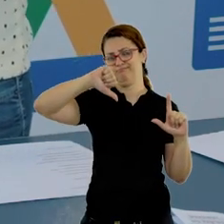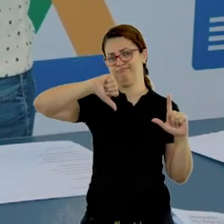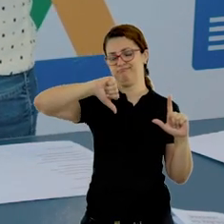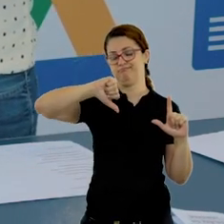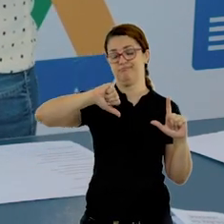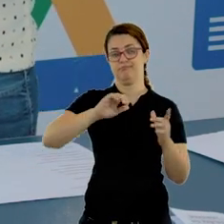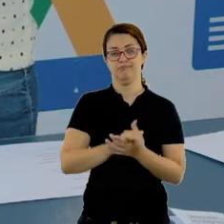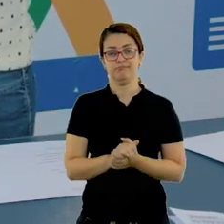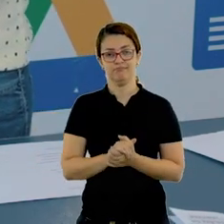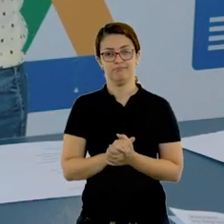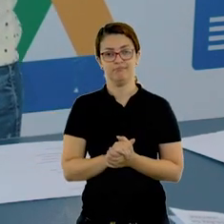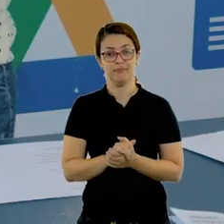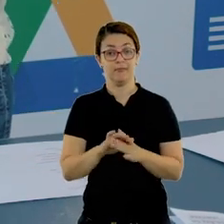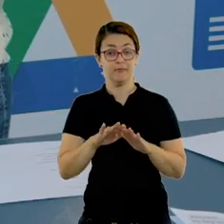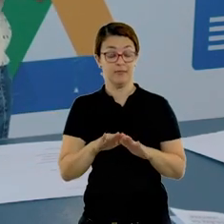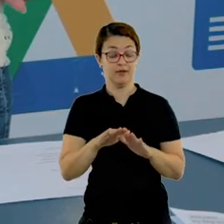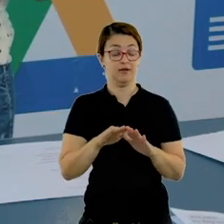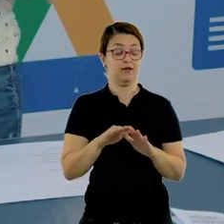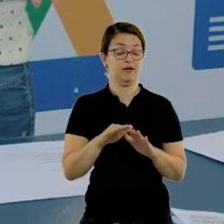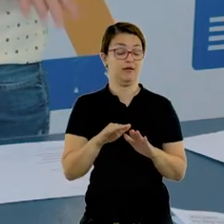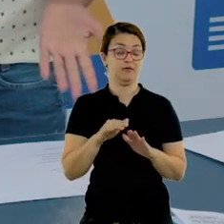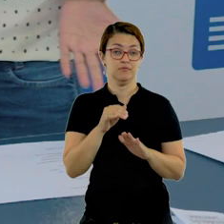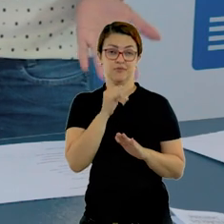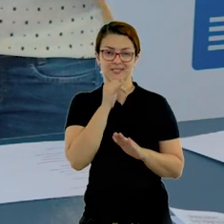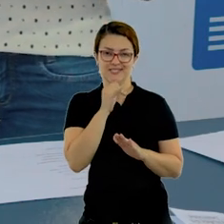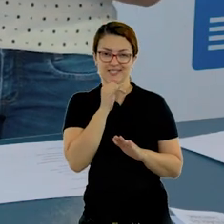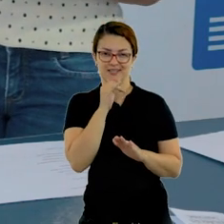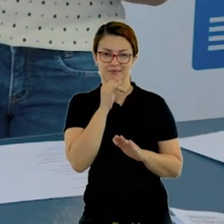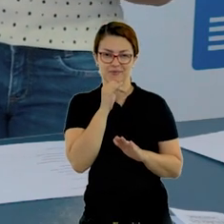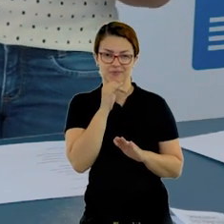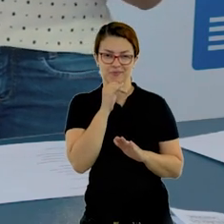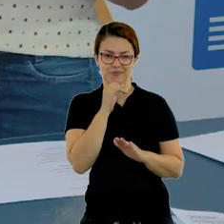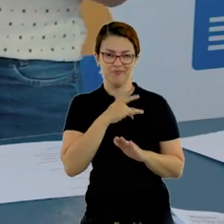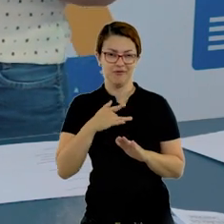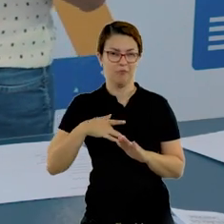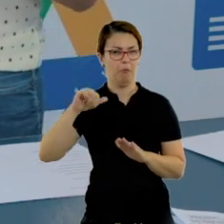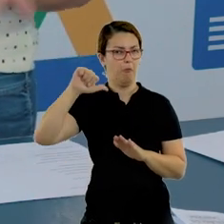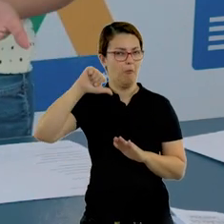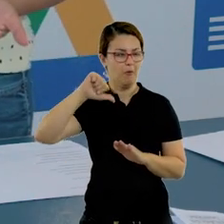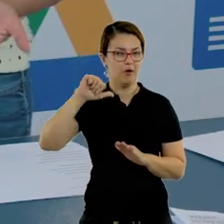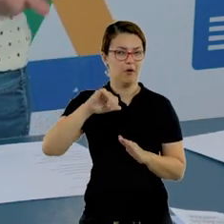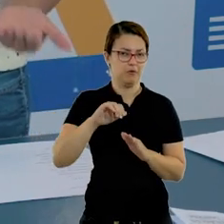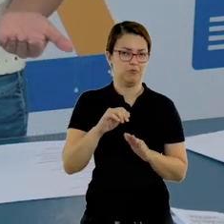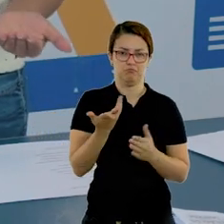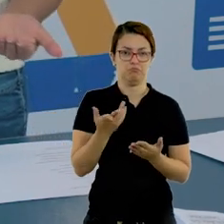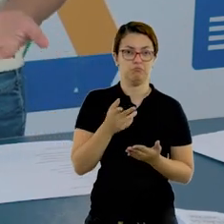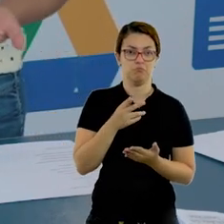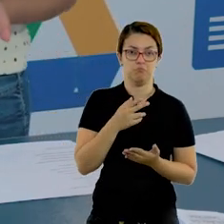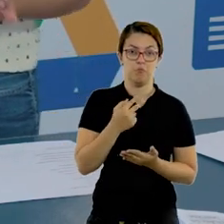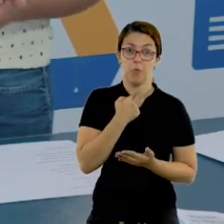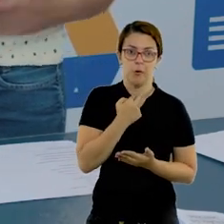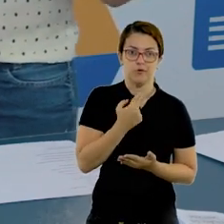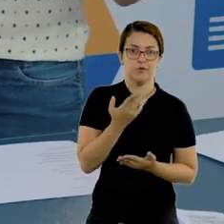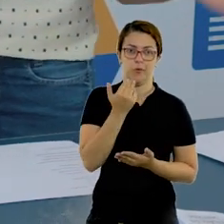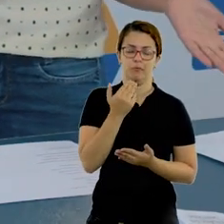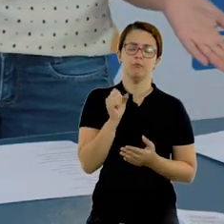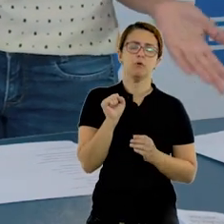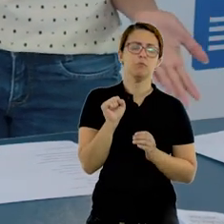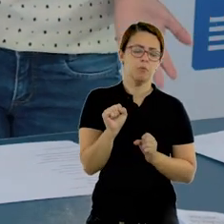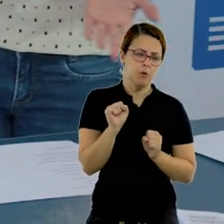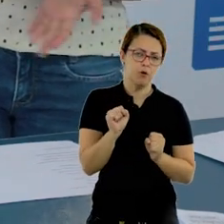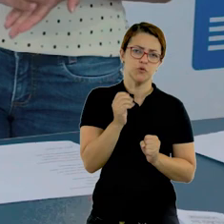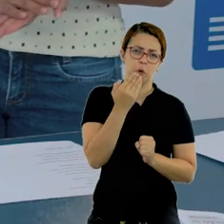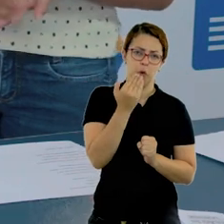Então, eu vou colocar o emoji dele para baixo. Mesmo não sendo saudável, não significa que eu não posso comer o chocolate. Eu posso comer, mas eu não posso comer em